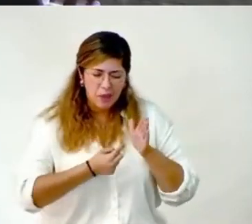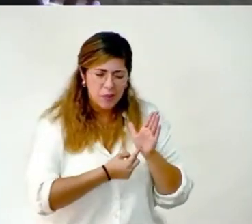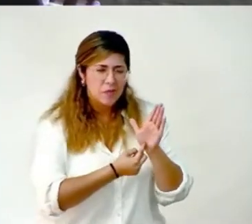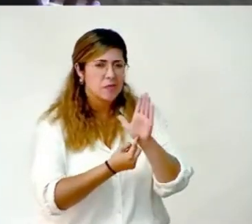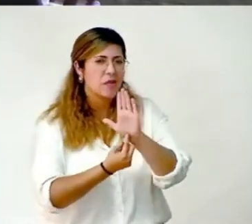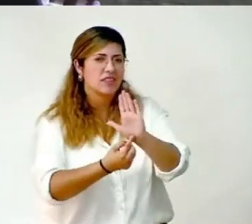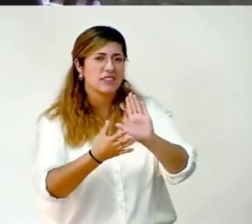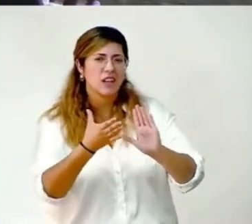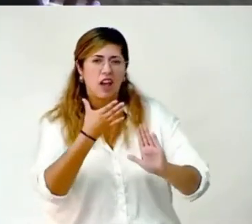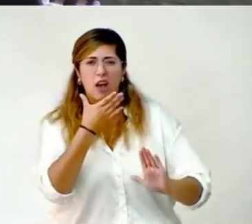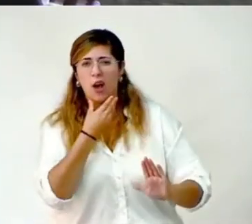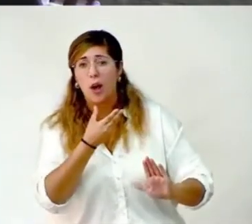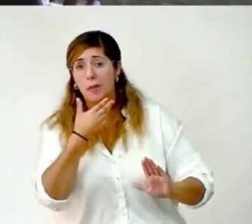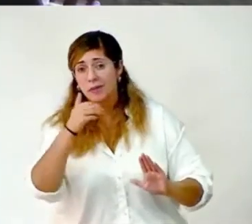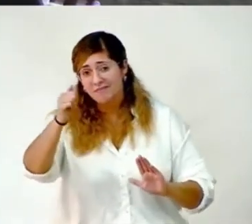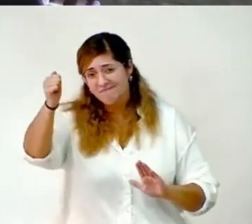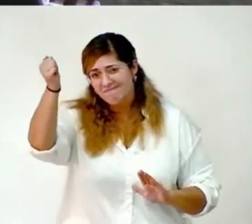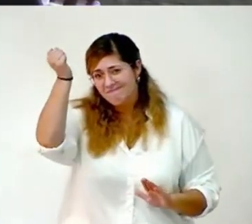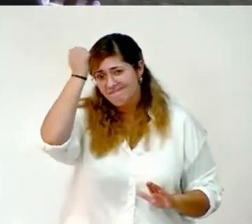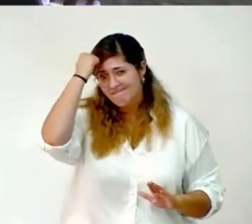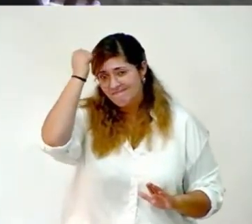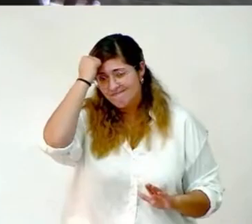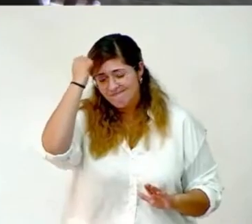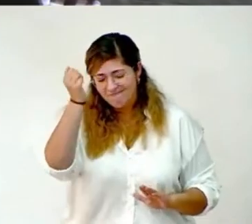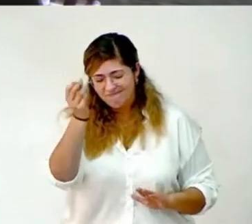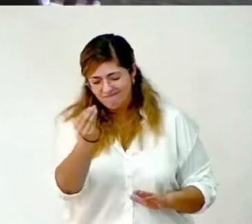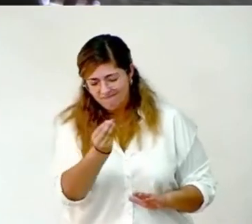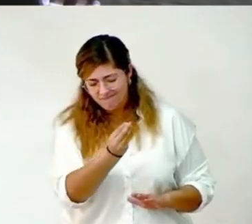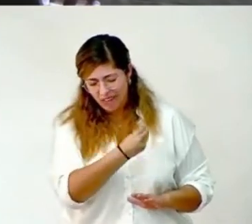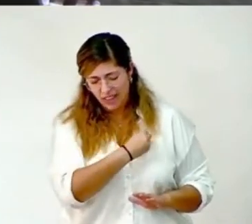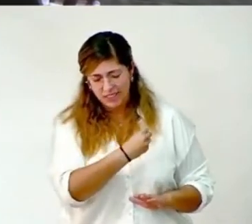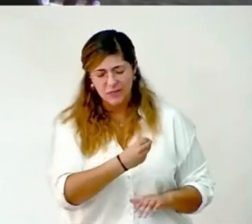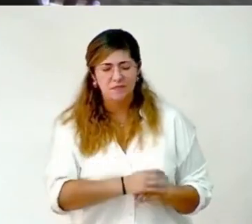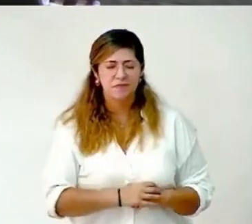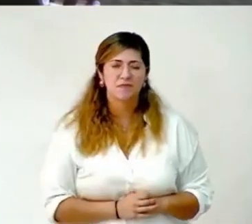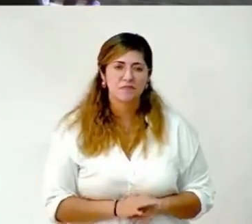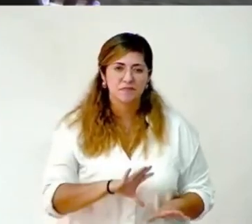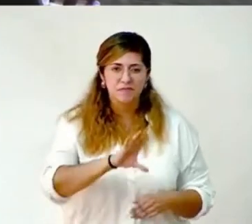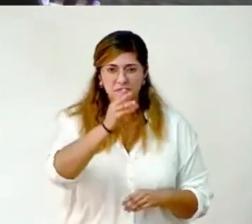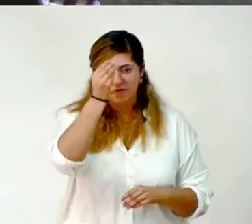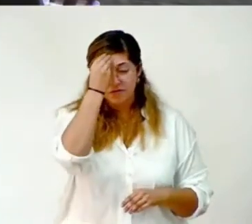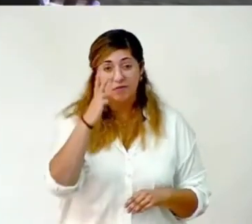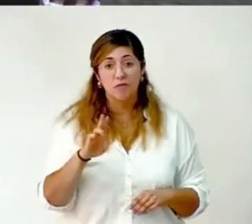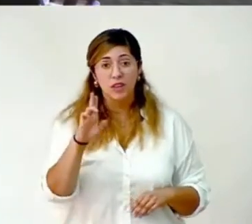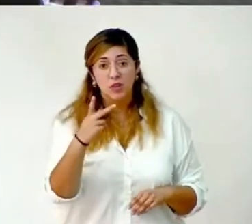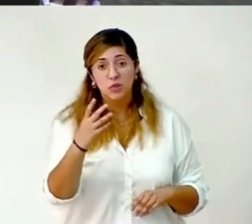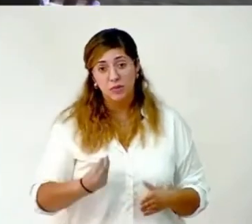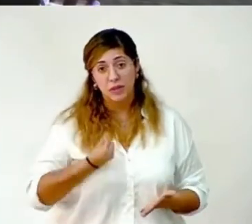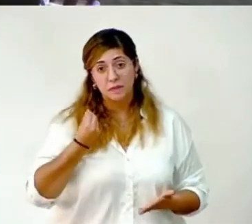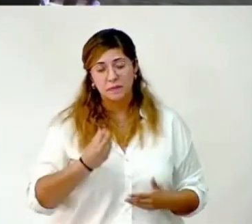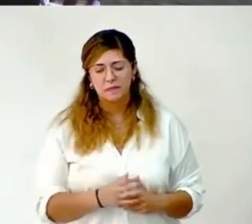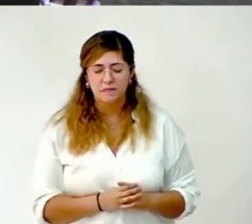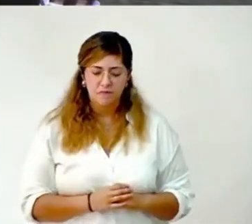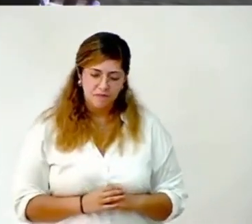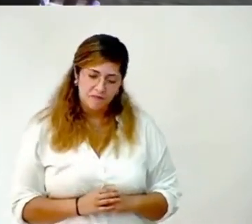homem que se arrepende dos seus pecados. Algumas aplicações práticas.